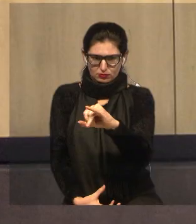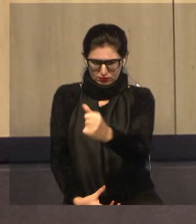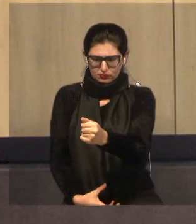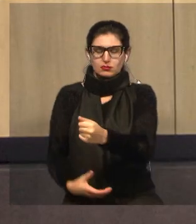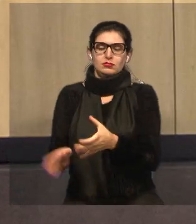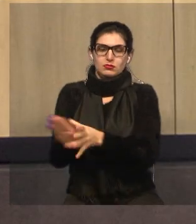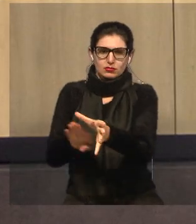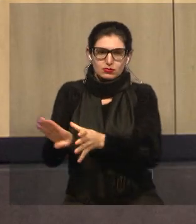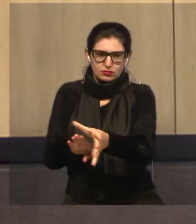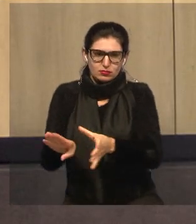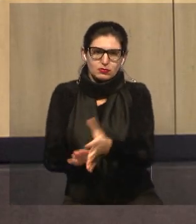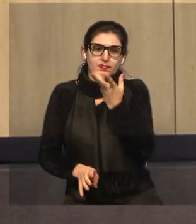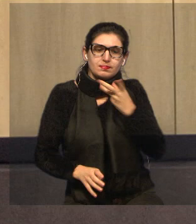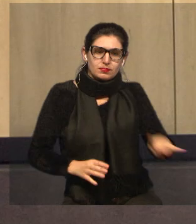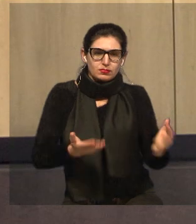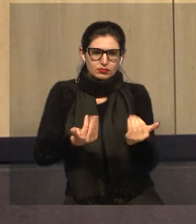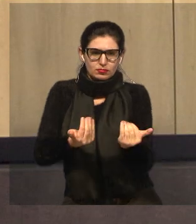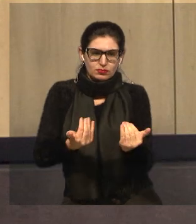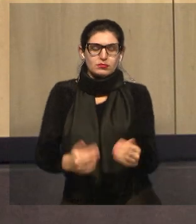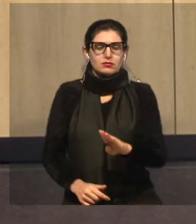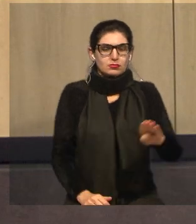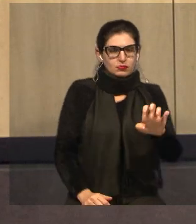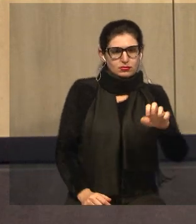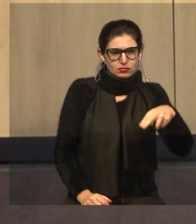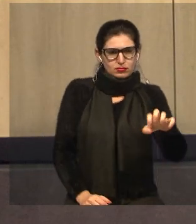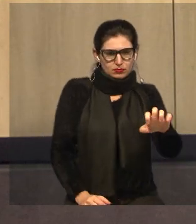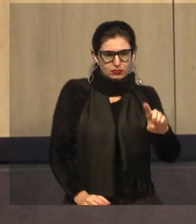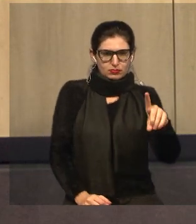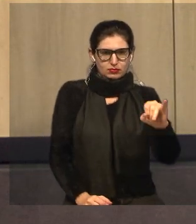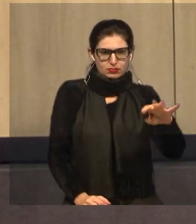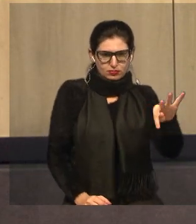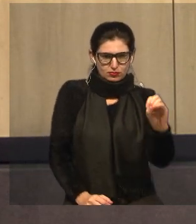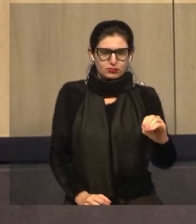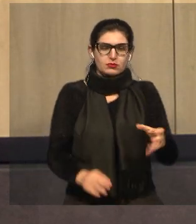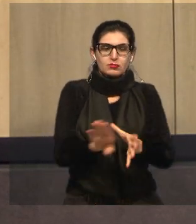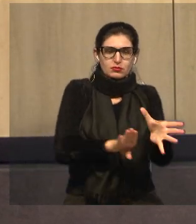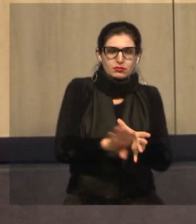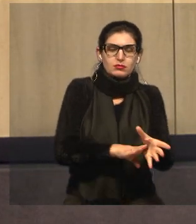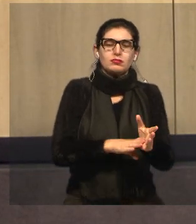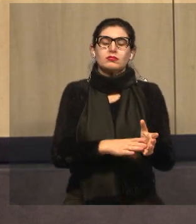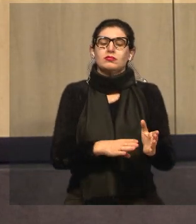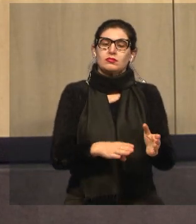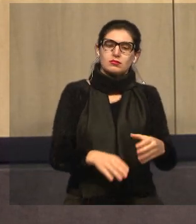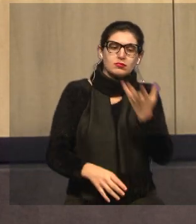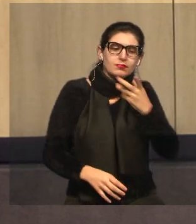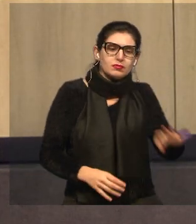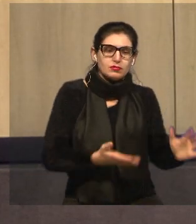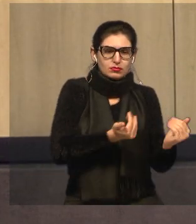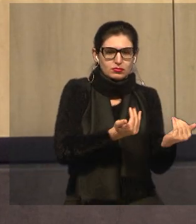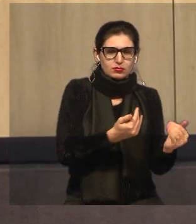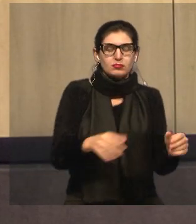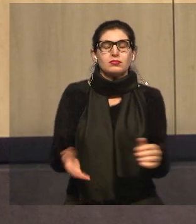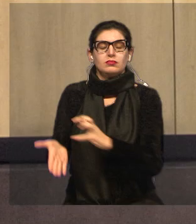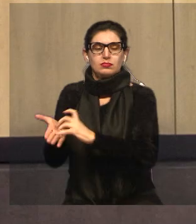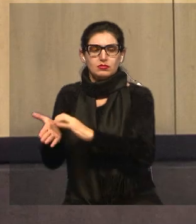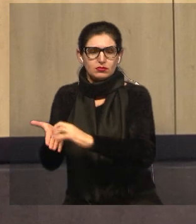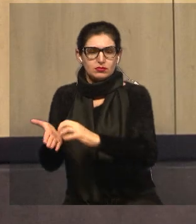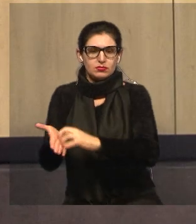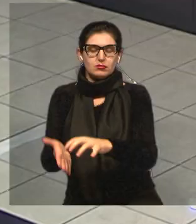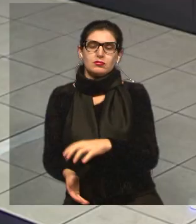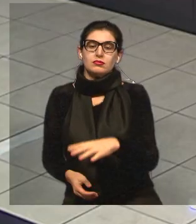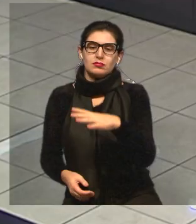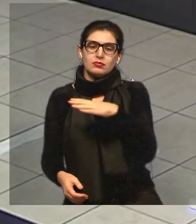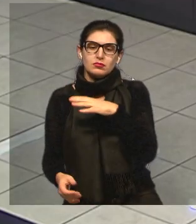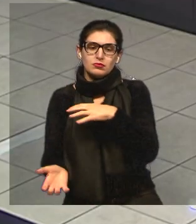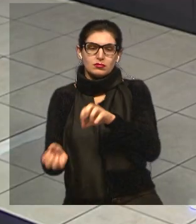tutelar; Benedito Alexandre de Moraes, conselho tutelar; Maria Tereza Cirino, secretária municipal de